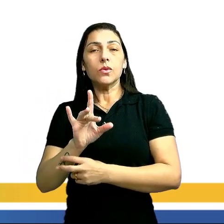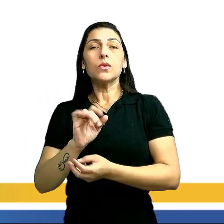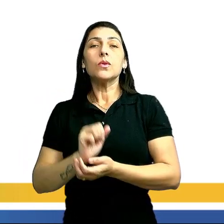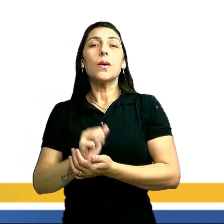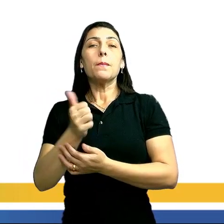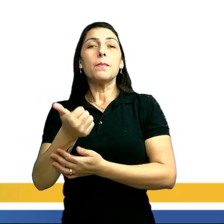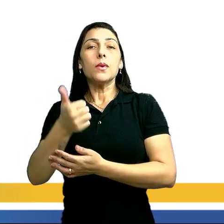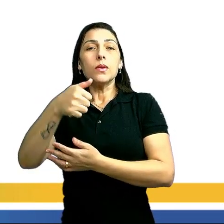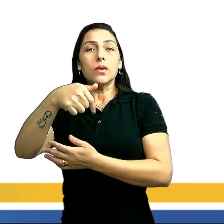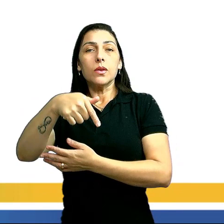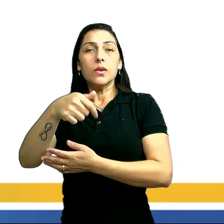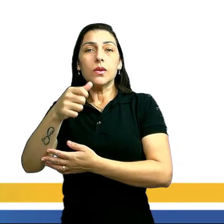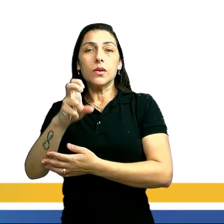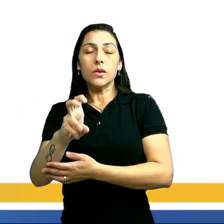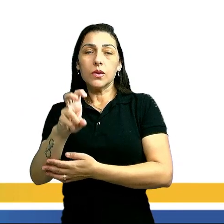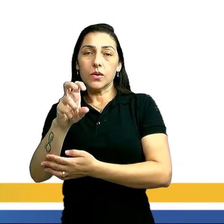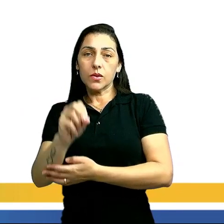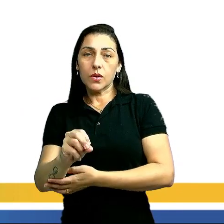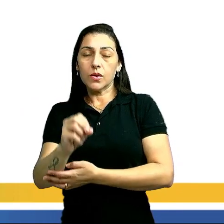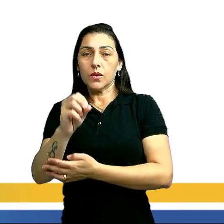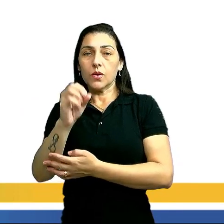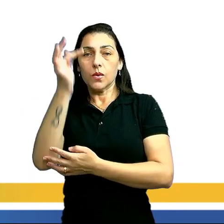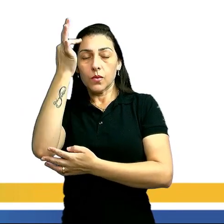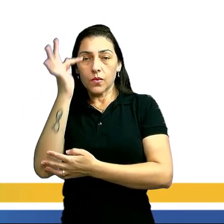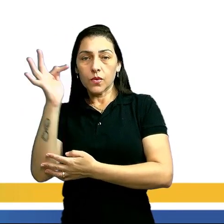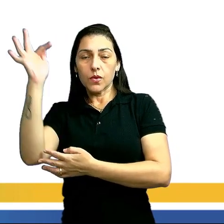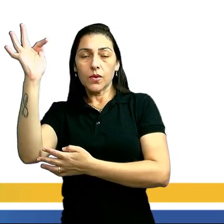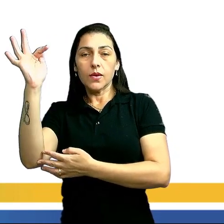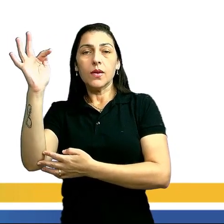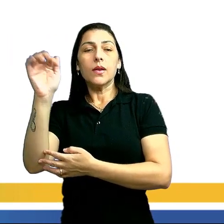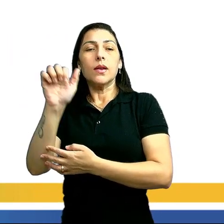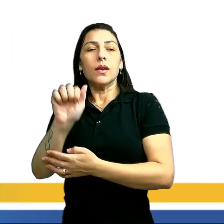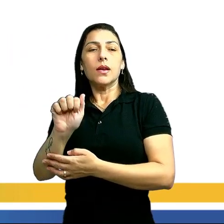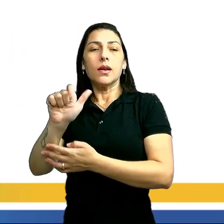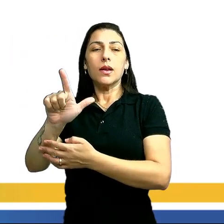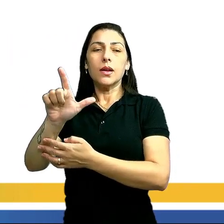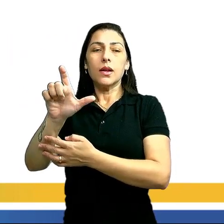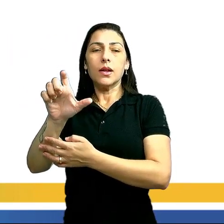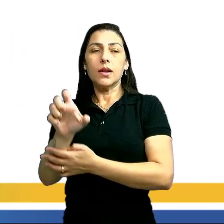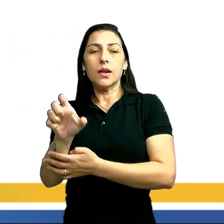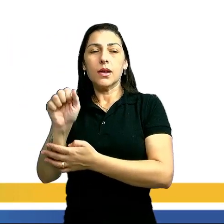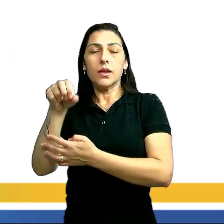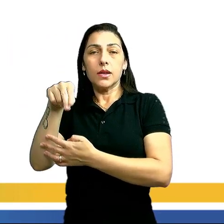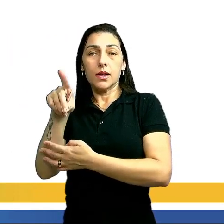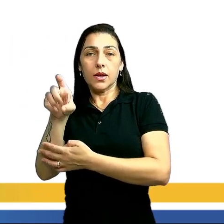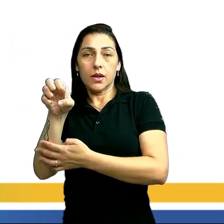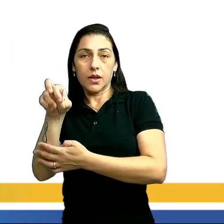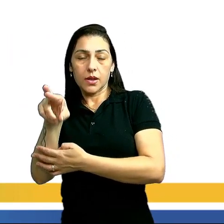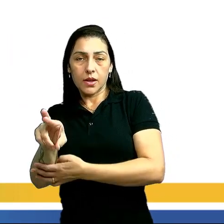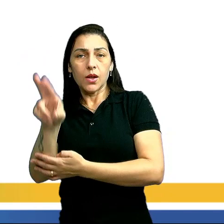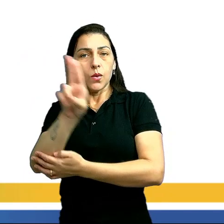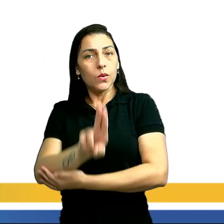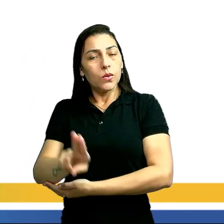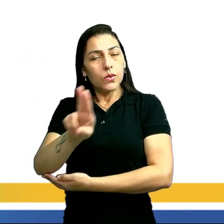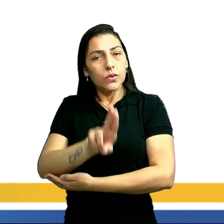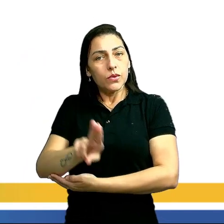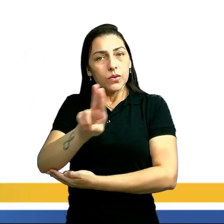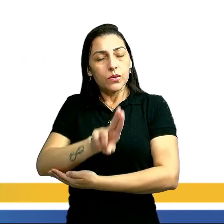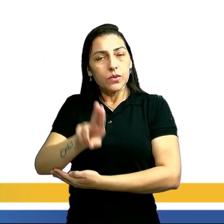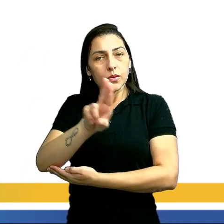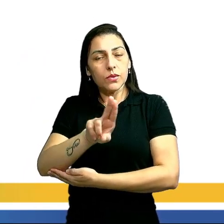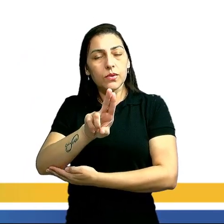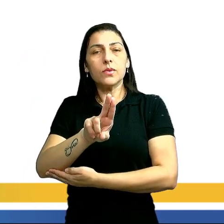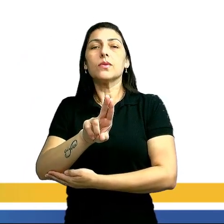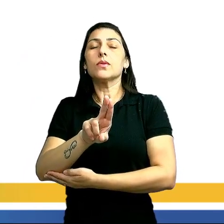volta de 1750, o filósofo alemão Alexander Baumgarten, ele utilizou